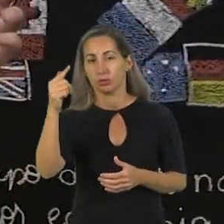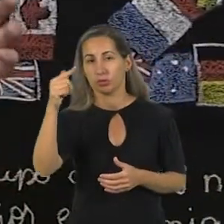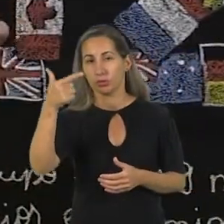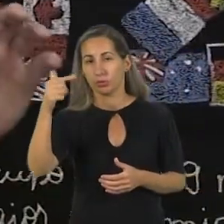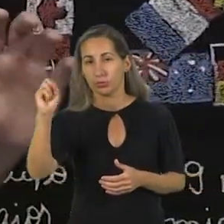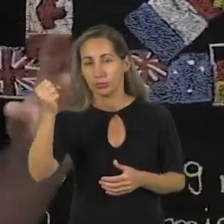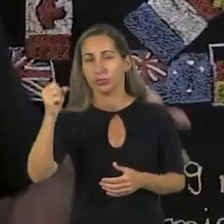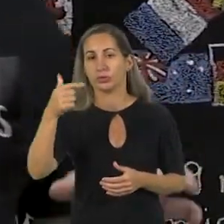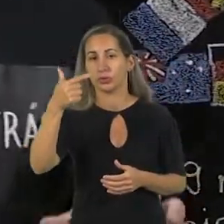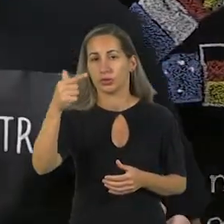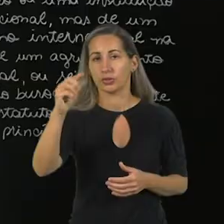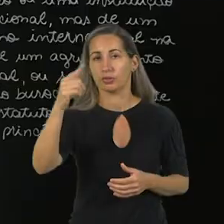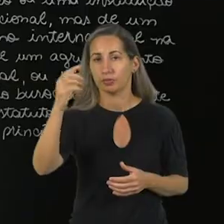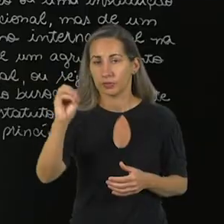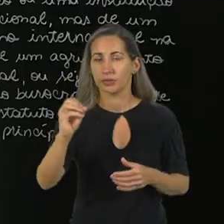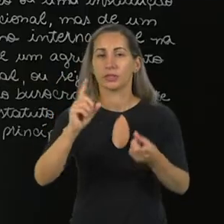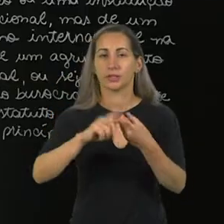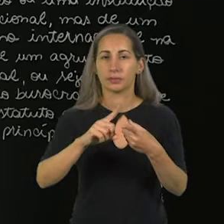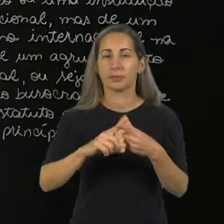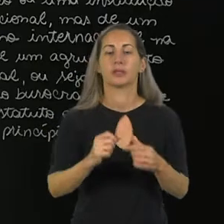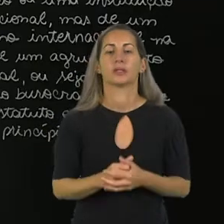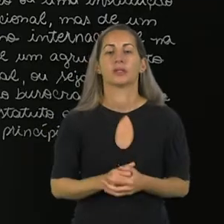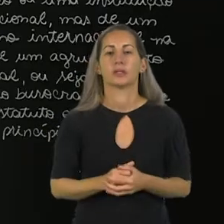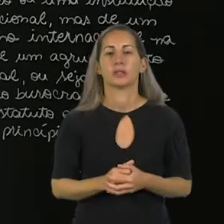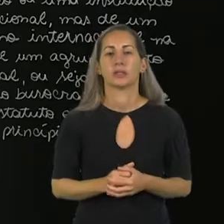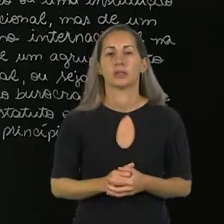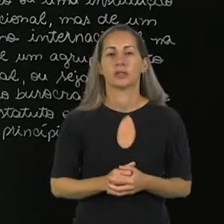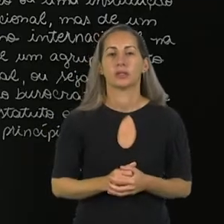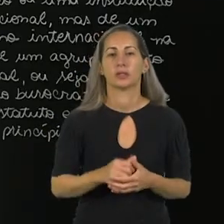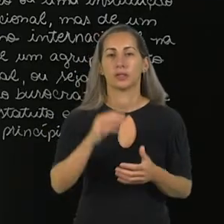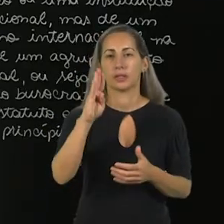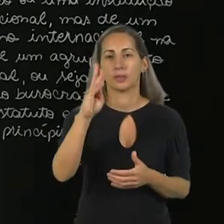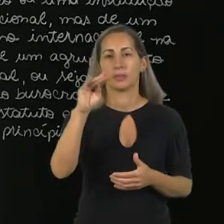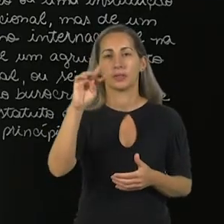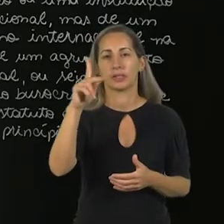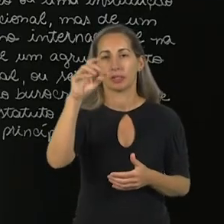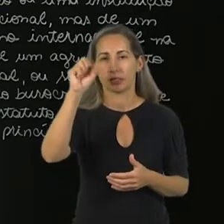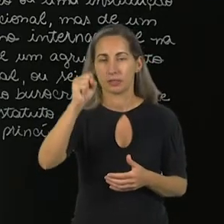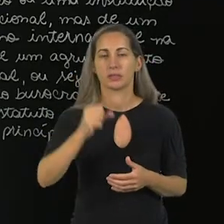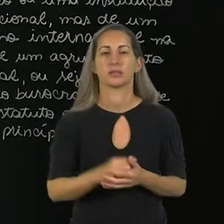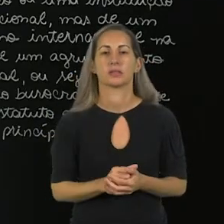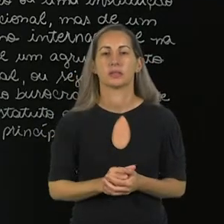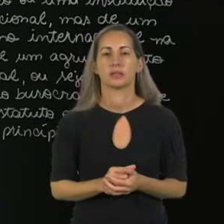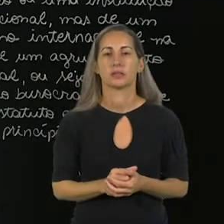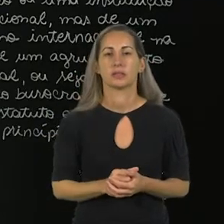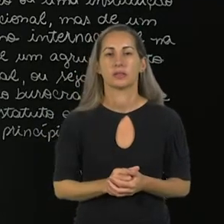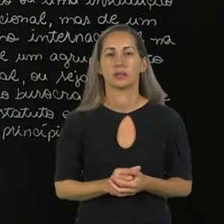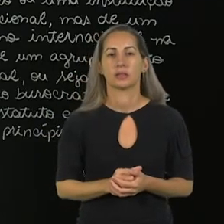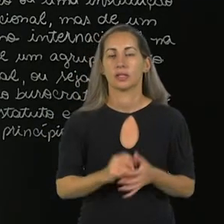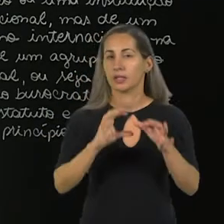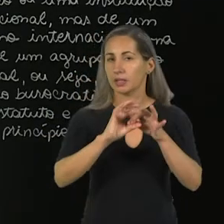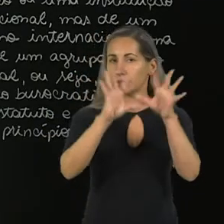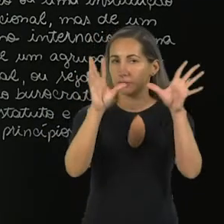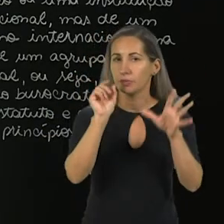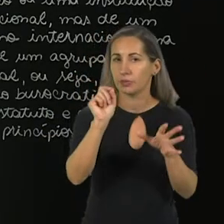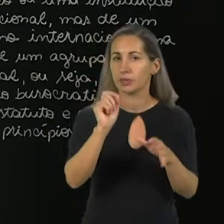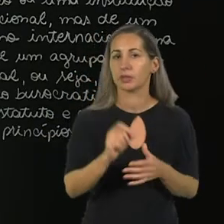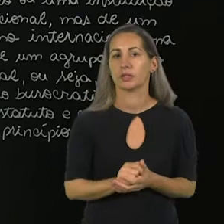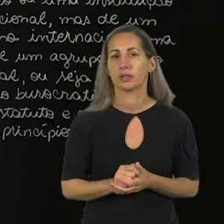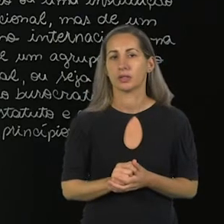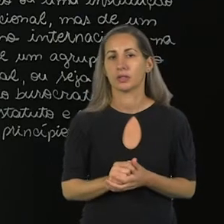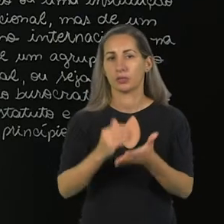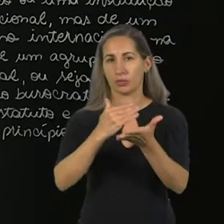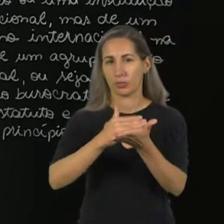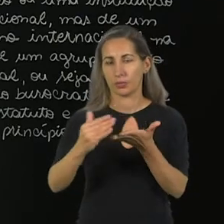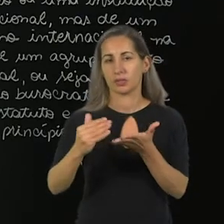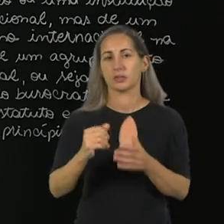eu destaquei para vocês também um outro fórum chamado BRICS. BRICS ele é um acrônimo, que é, na verdade, as iniciais dos